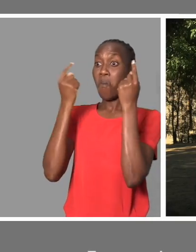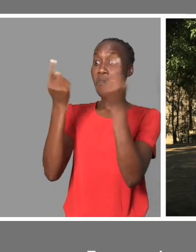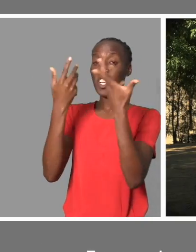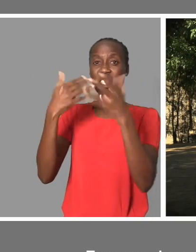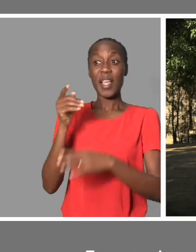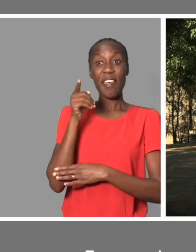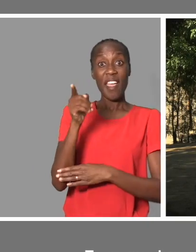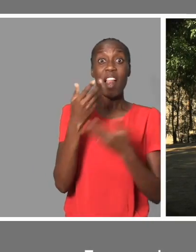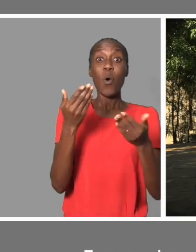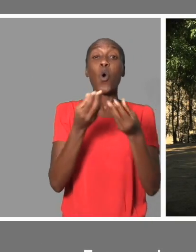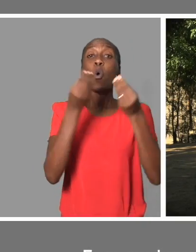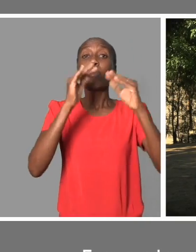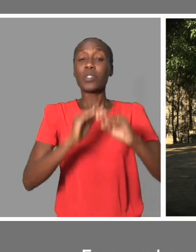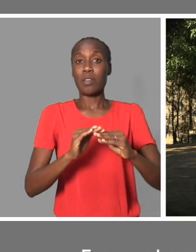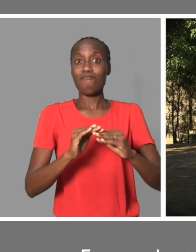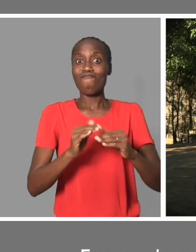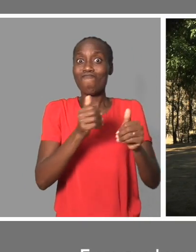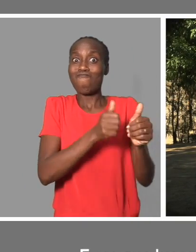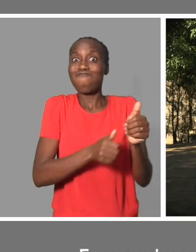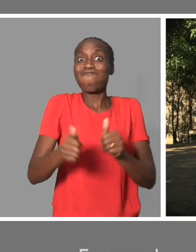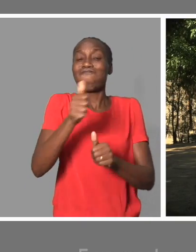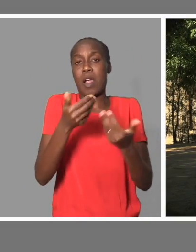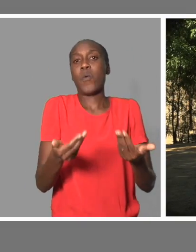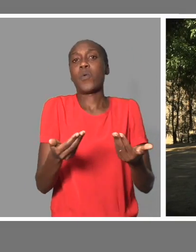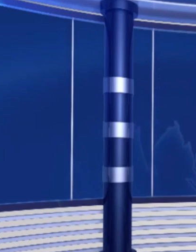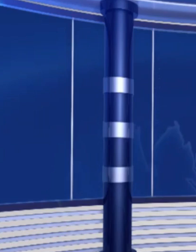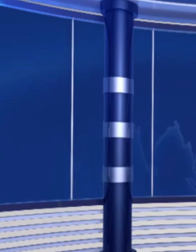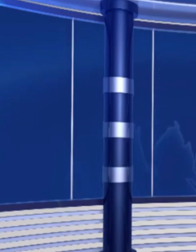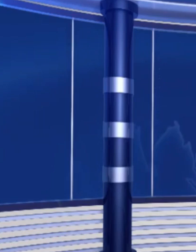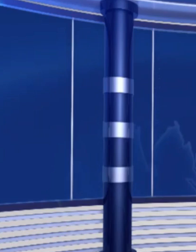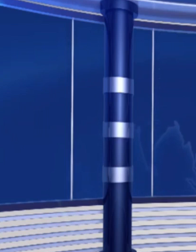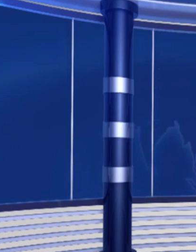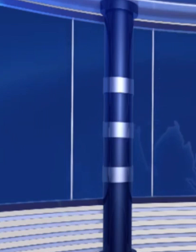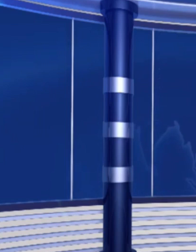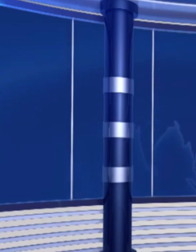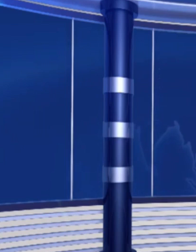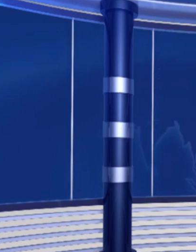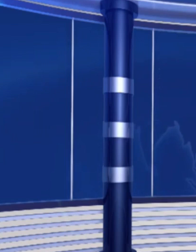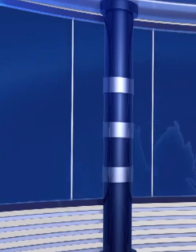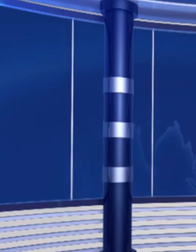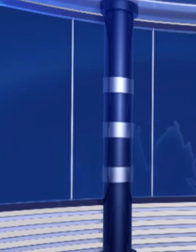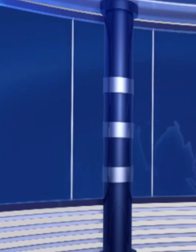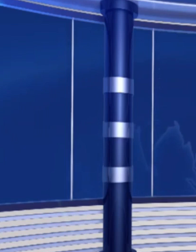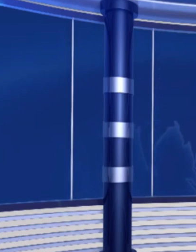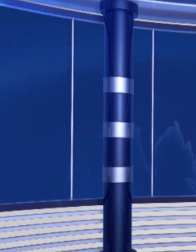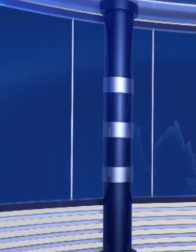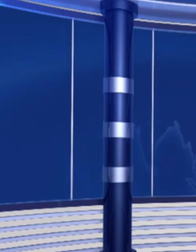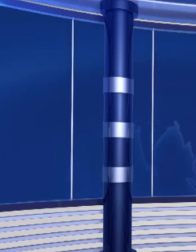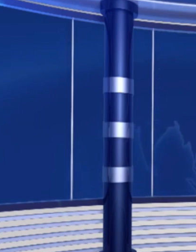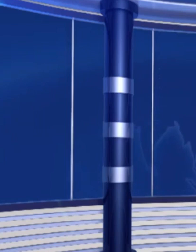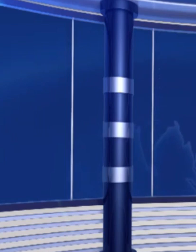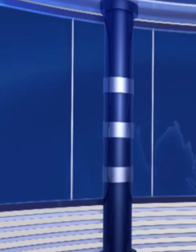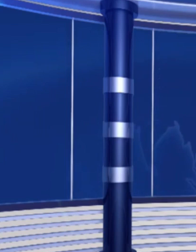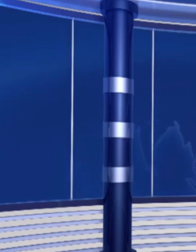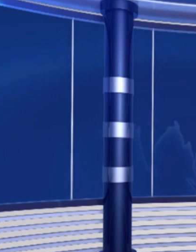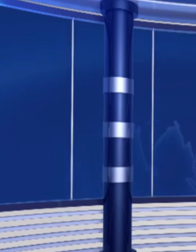em que lugar do rei que o Uruguai está. A anemia é um problema comum e ataca cerca de